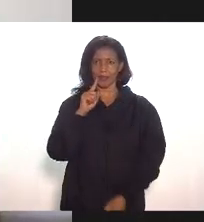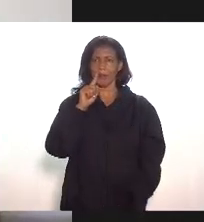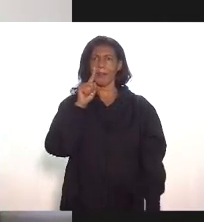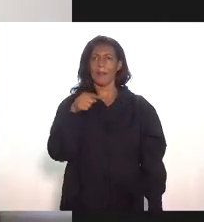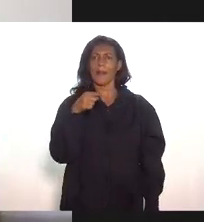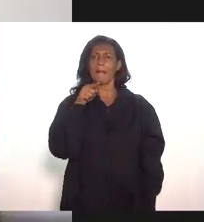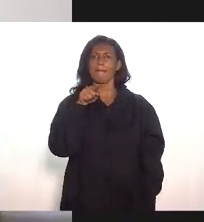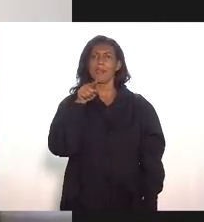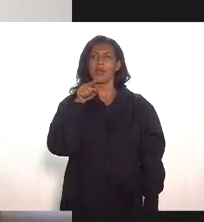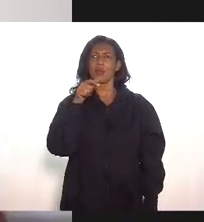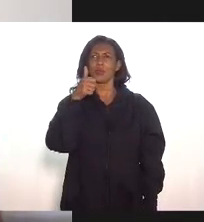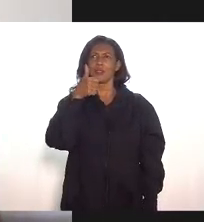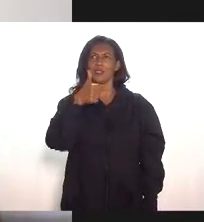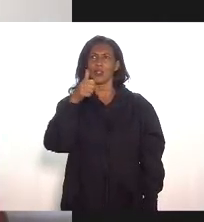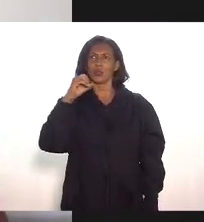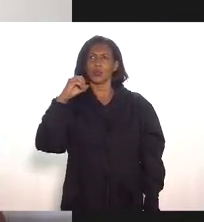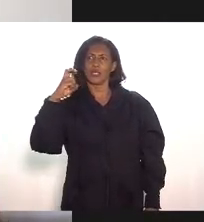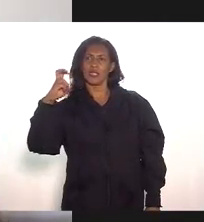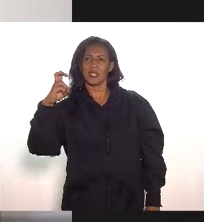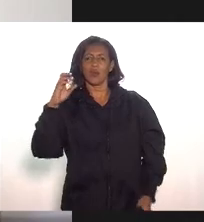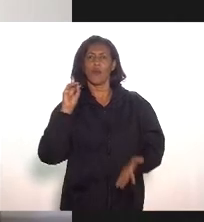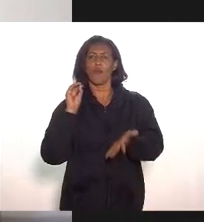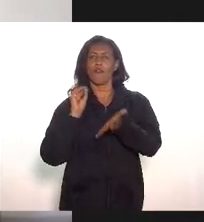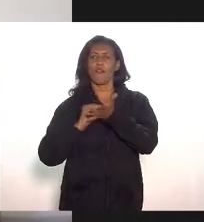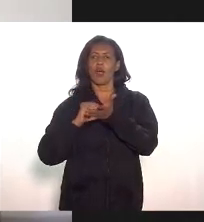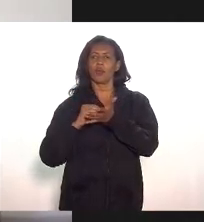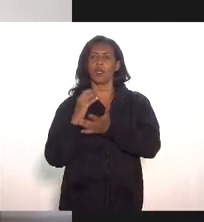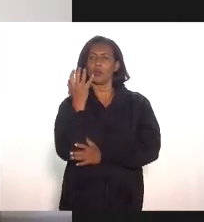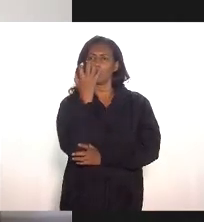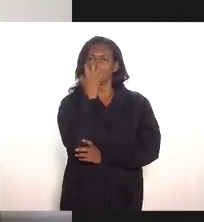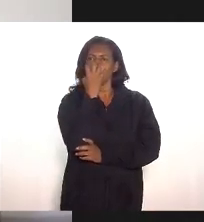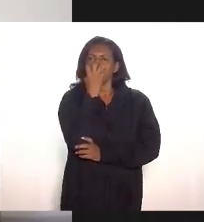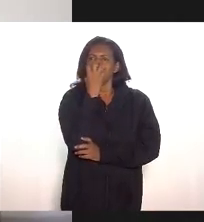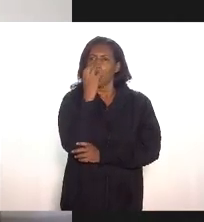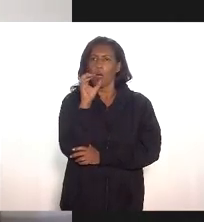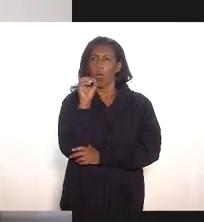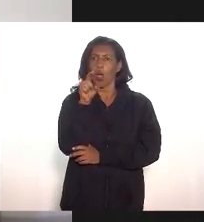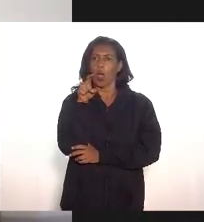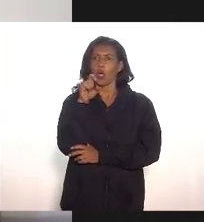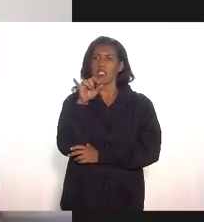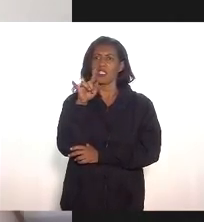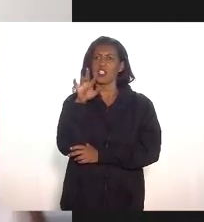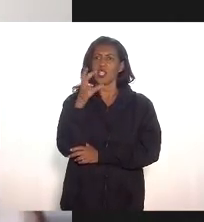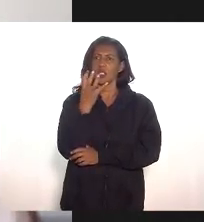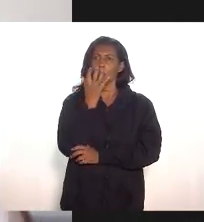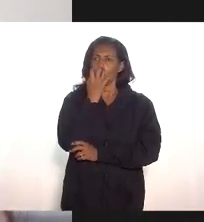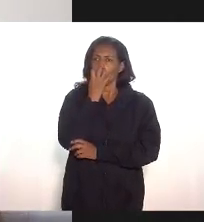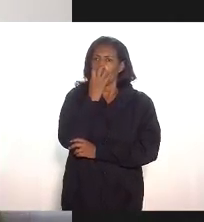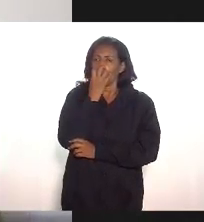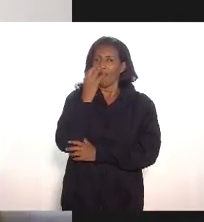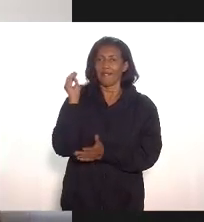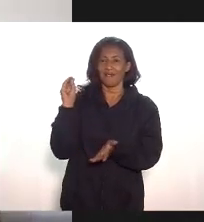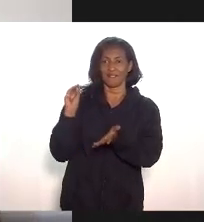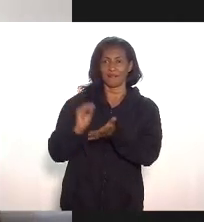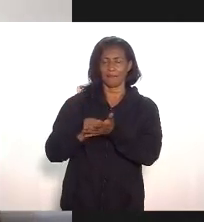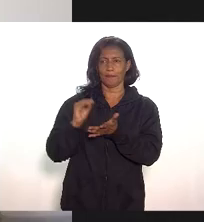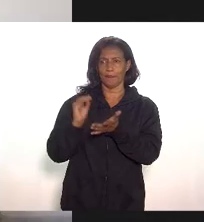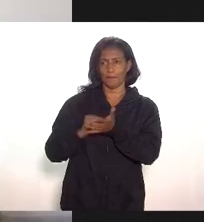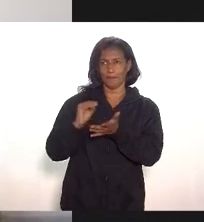estão sob ameaça de falta de oxigênio. A gente tem, de acordo com o Conselho de